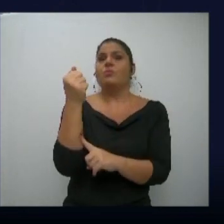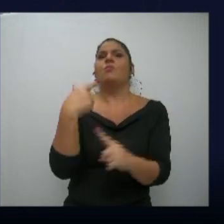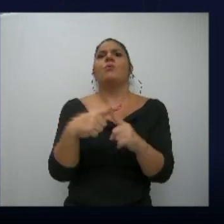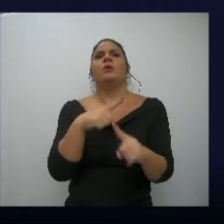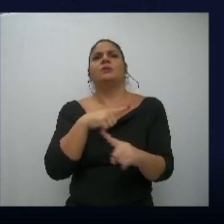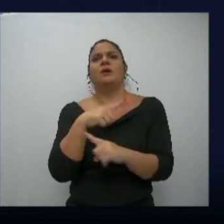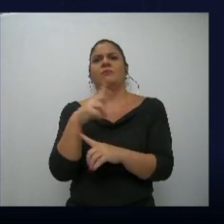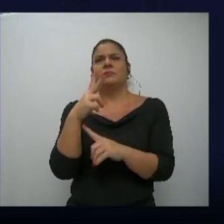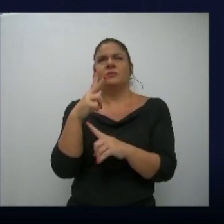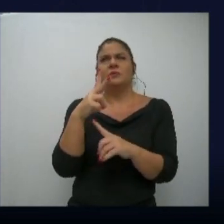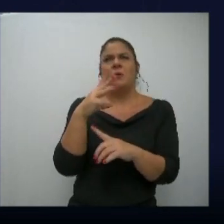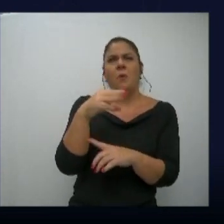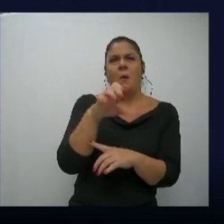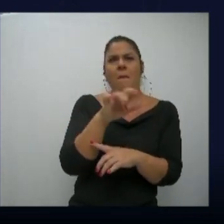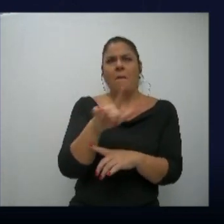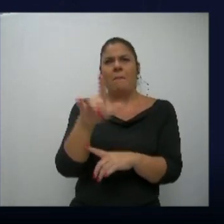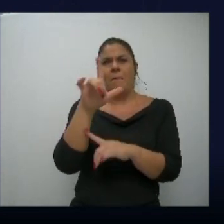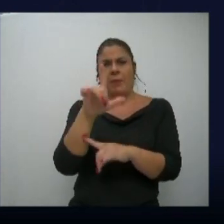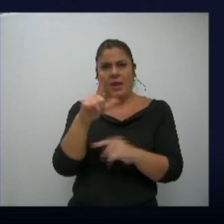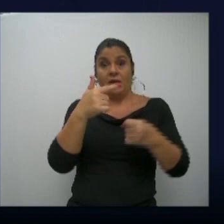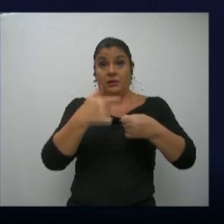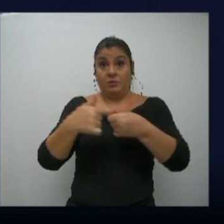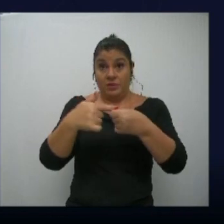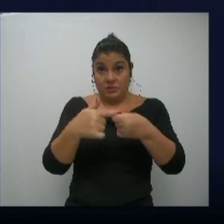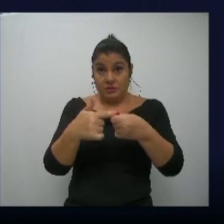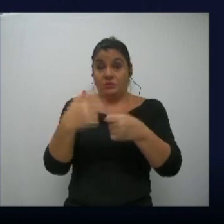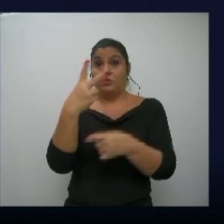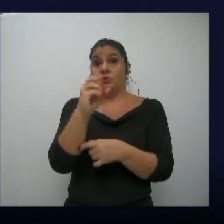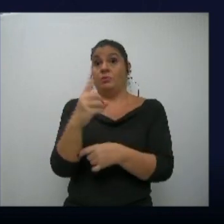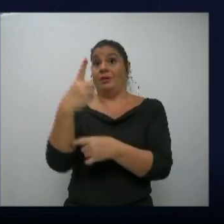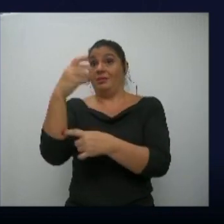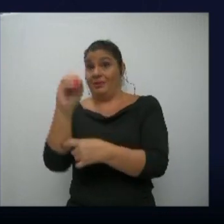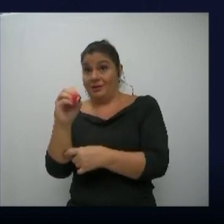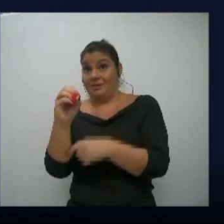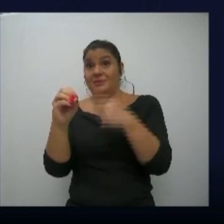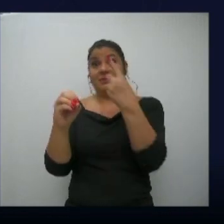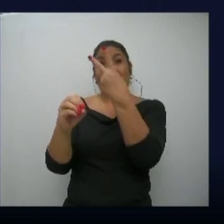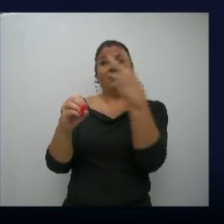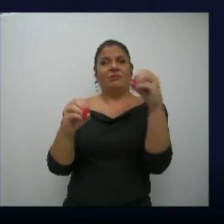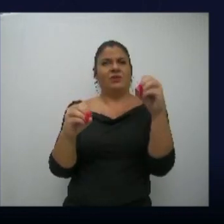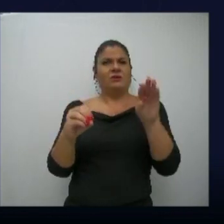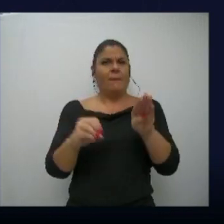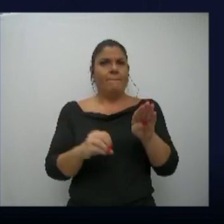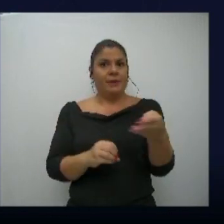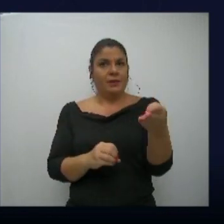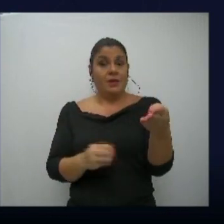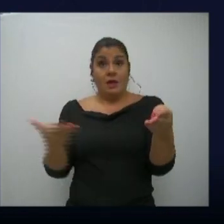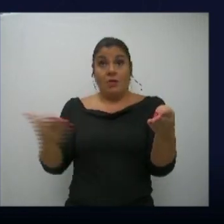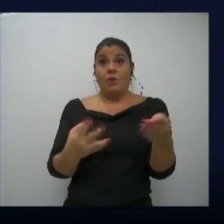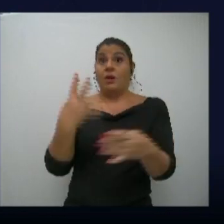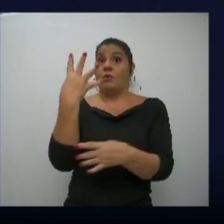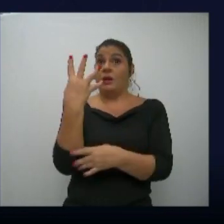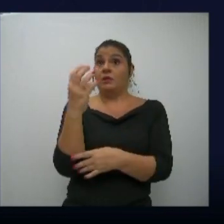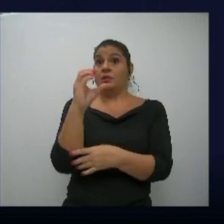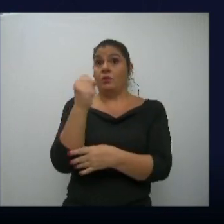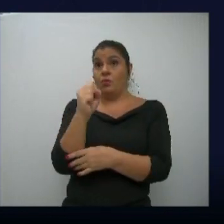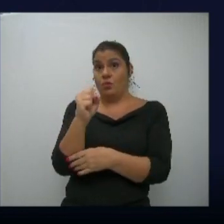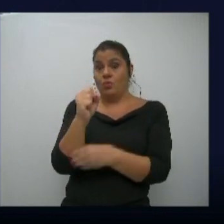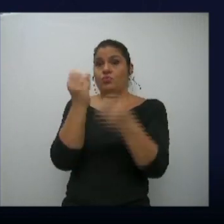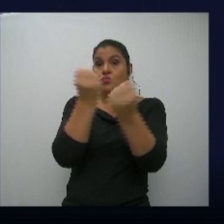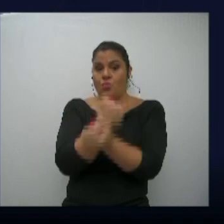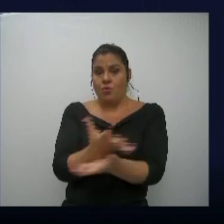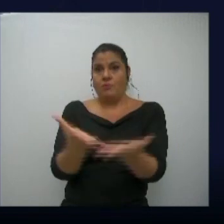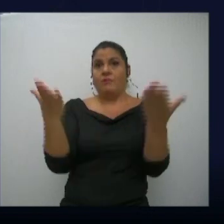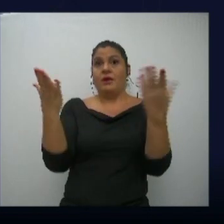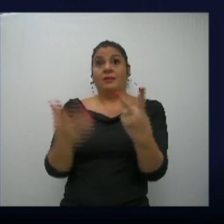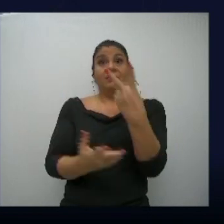ele teve dois tirando o mega operação da Petrobras 2010 120b agora esse ano já tá com 48 profetas